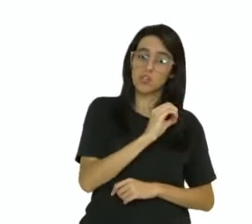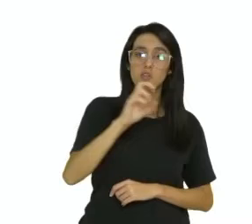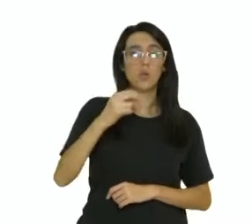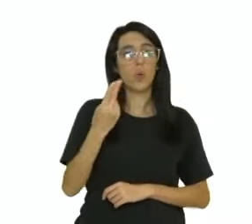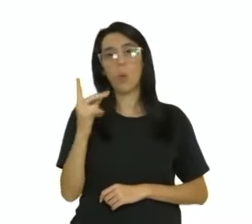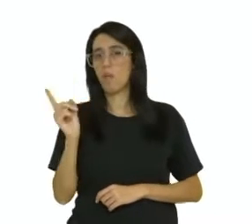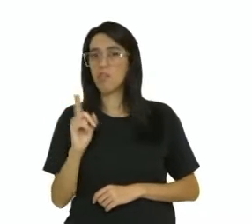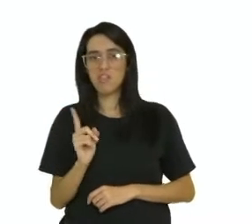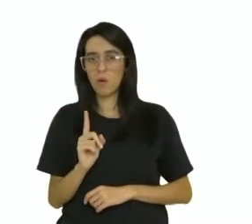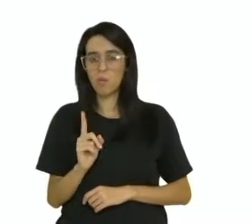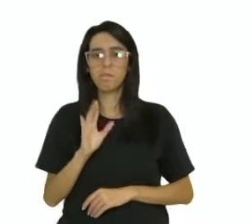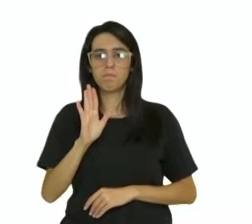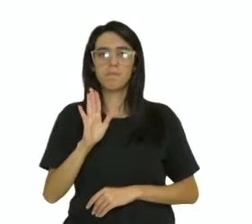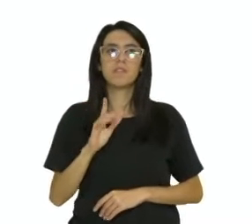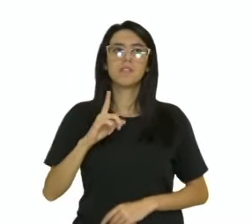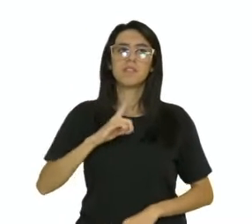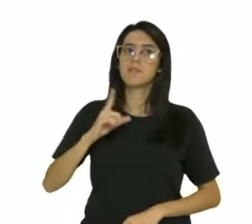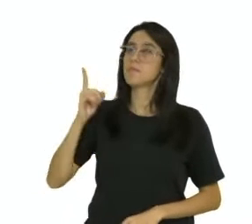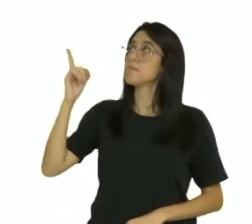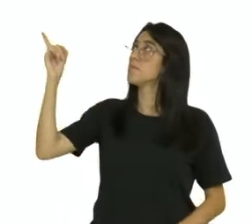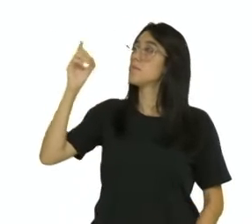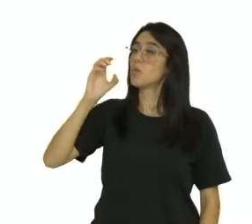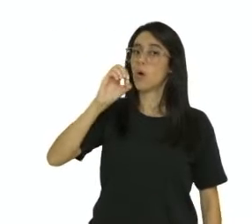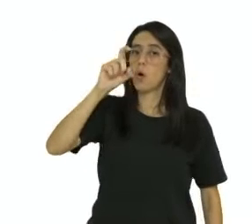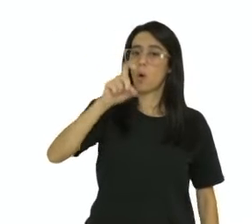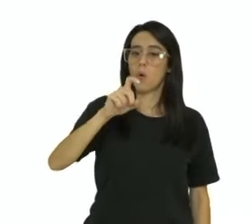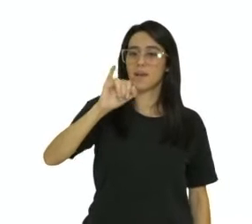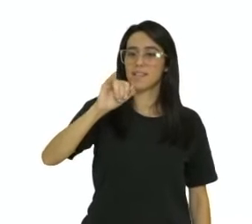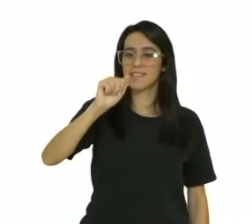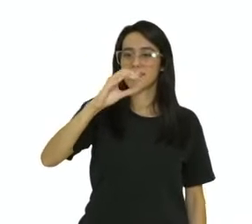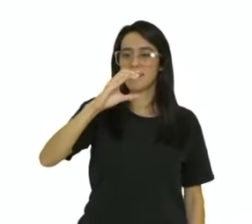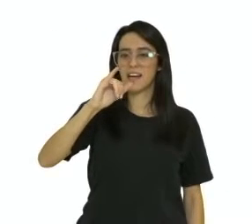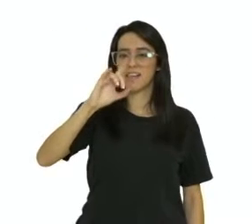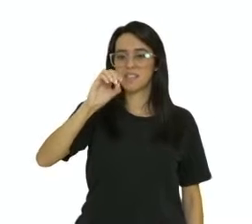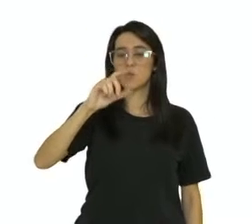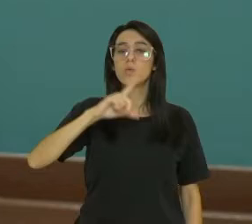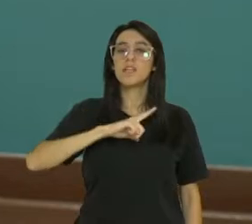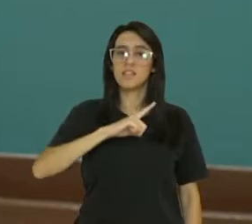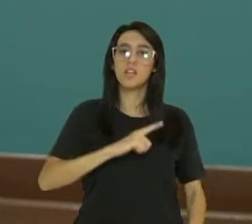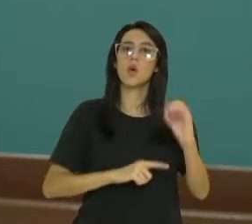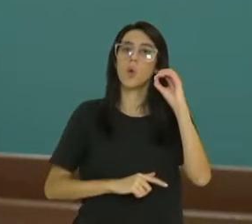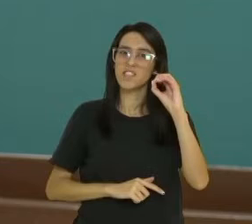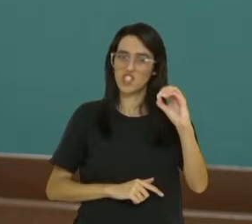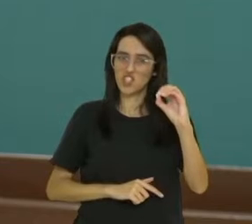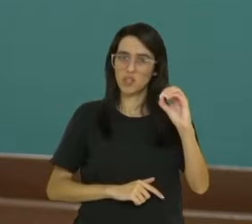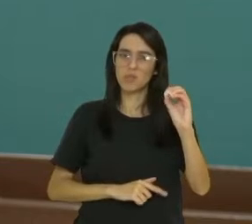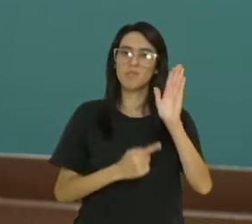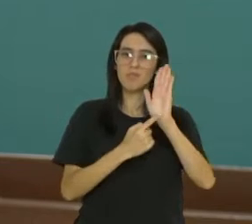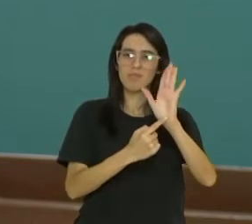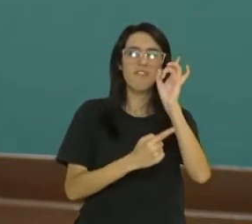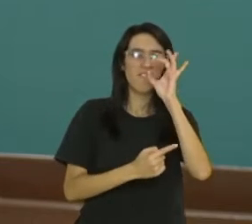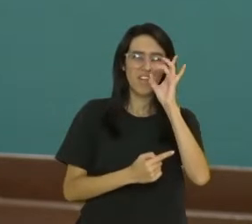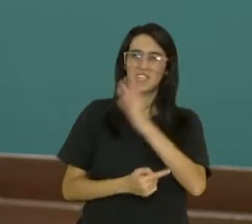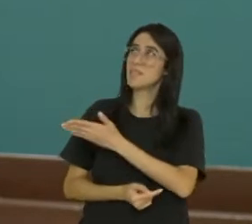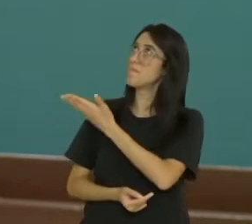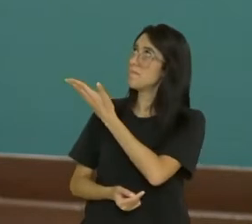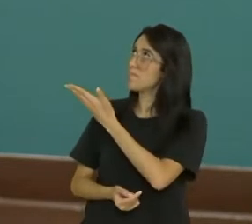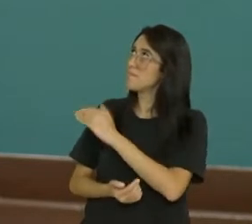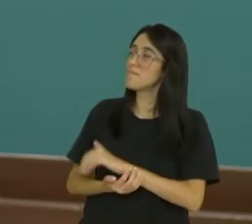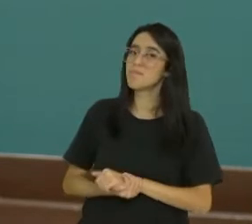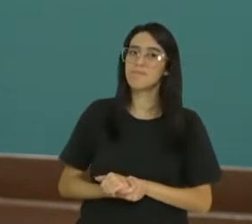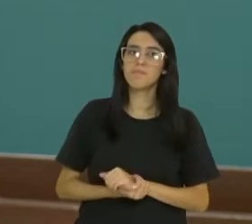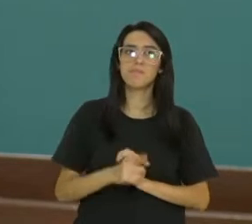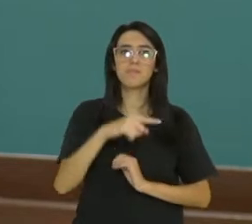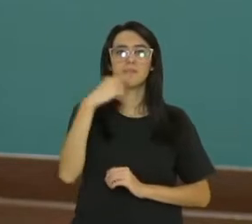Então, oxiácidos são os ácidos que têm o oxigênio na sua fórmula molecular, como por exemplo o H2SO4. E